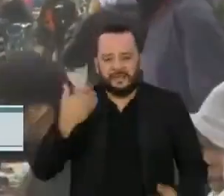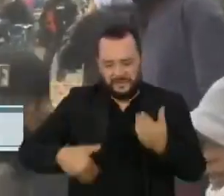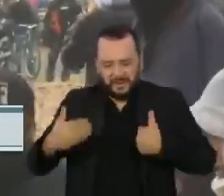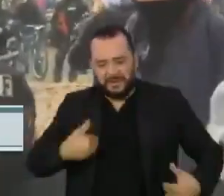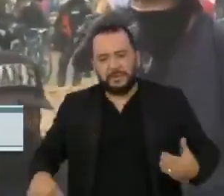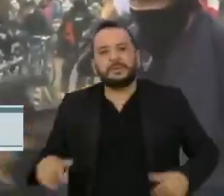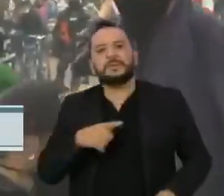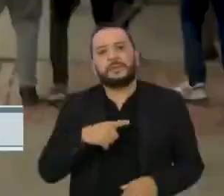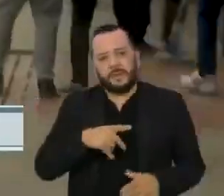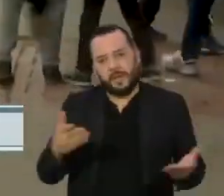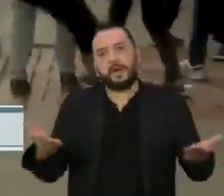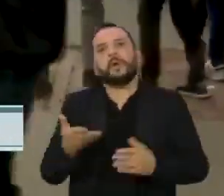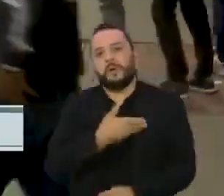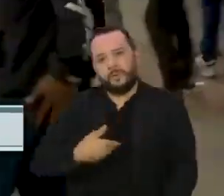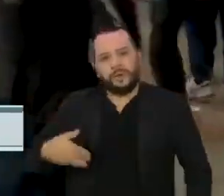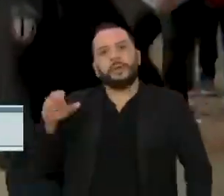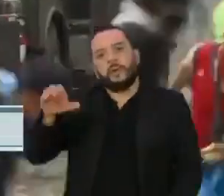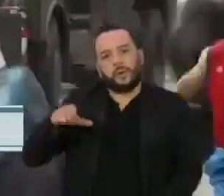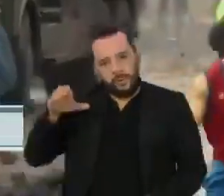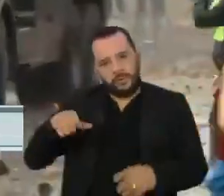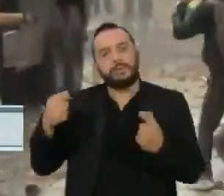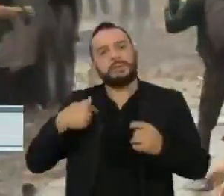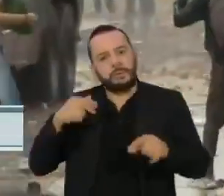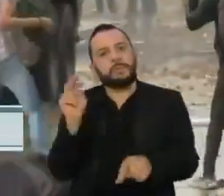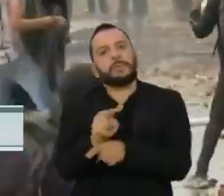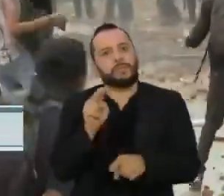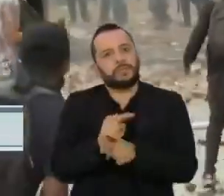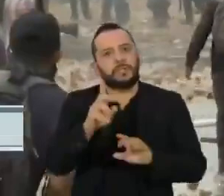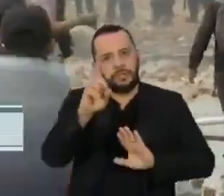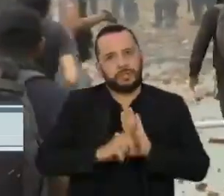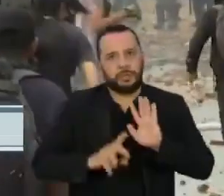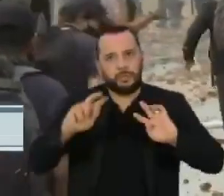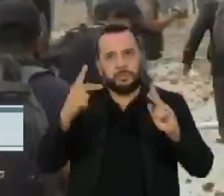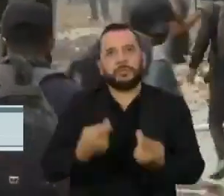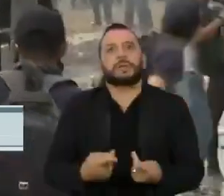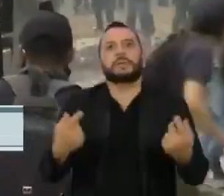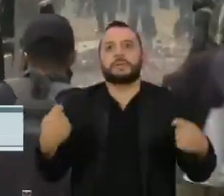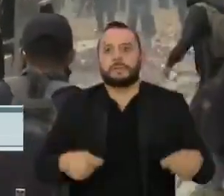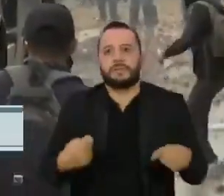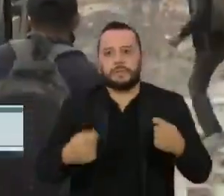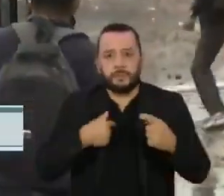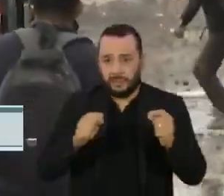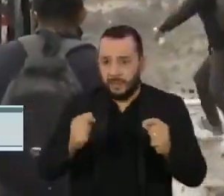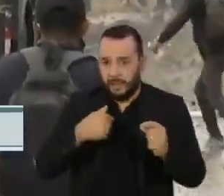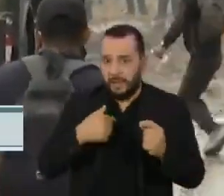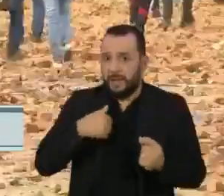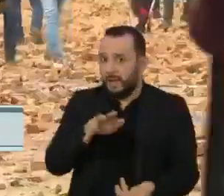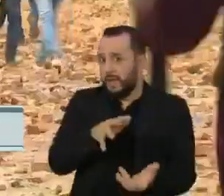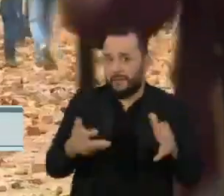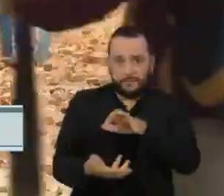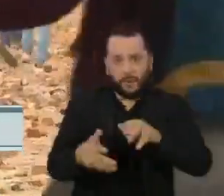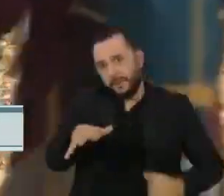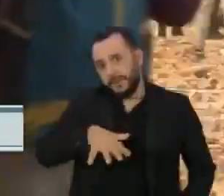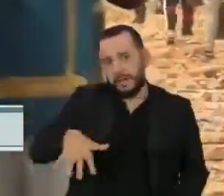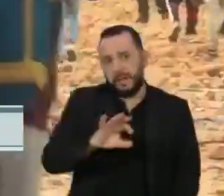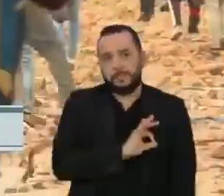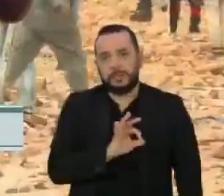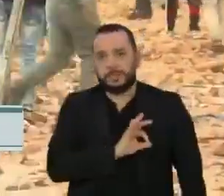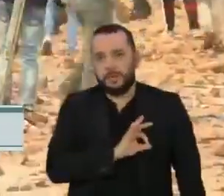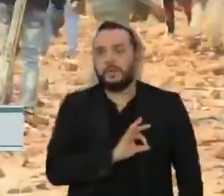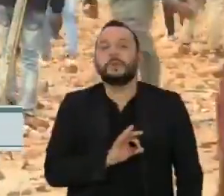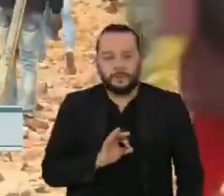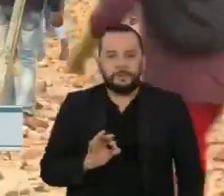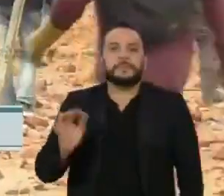da Colômbia deve tomar medidas urgentes para proteger os direitos humanos iniciar uma ampla o policial visando garantir